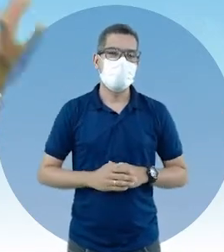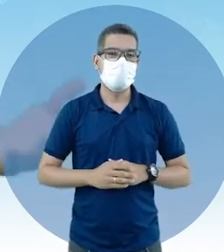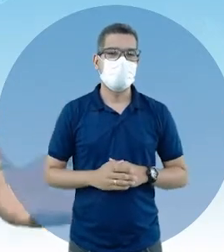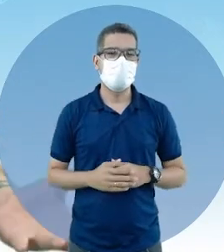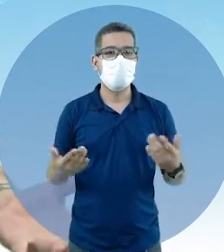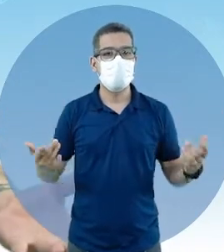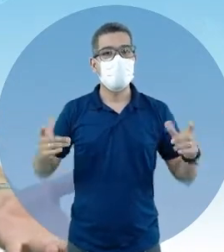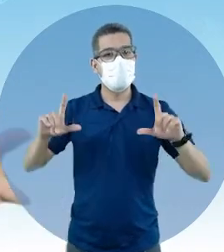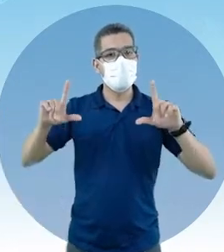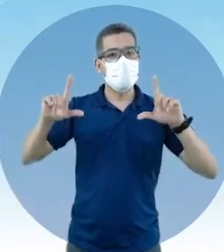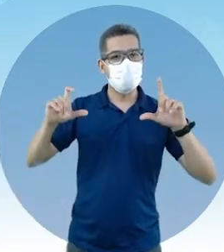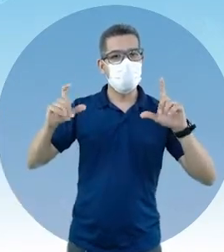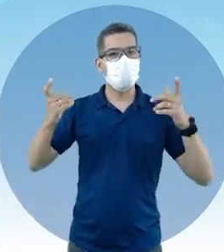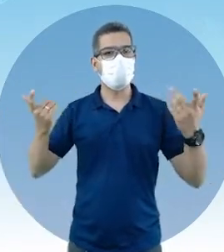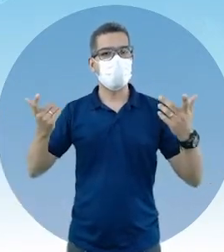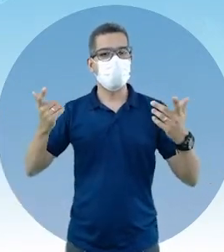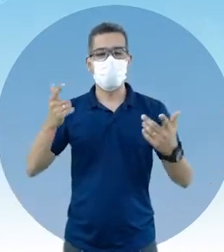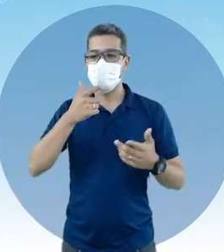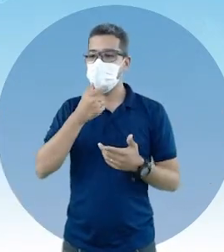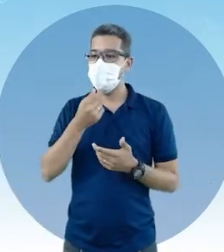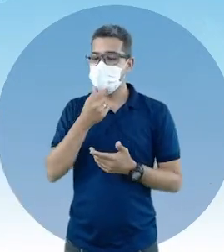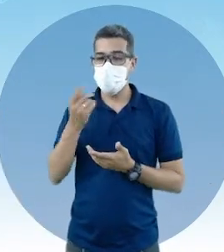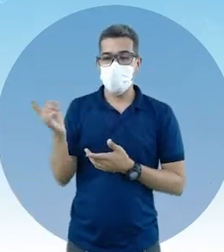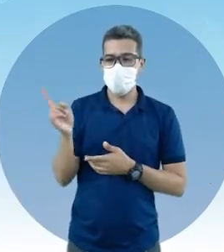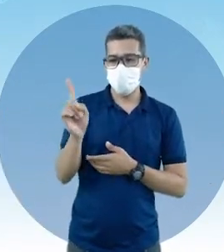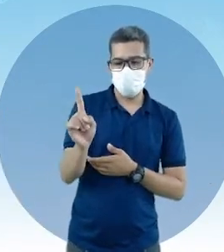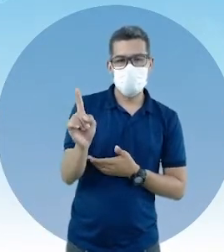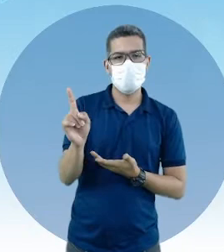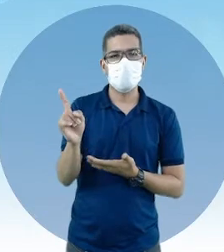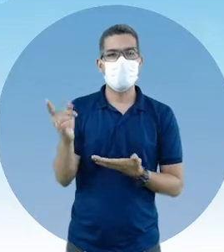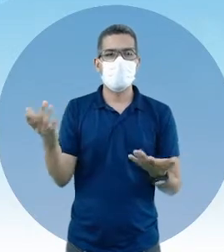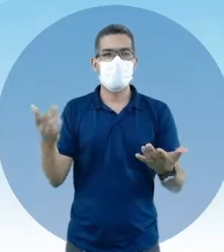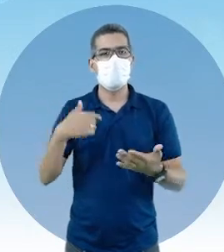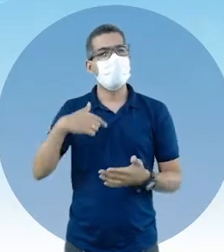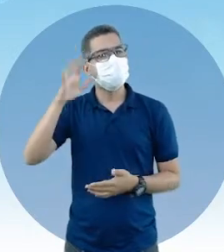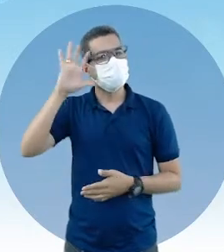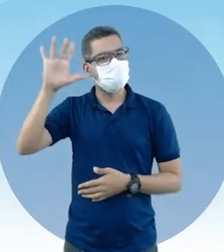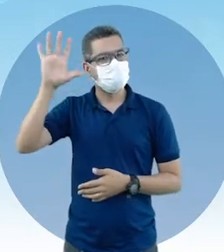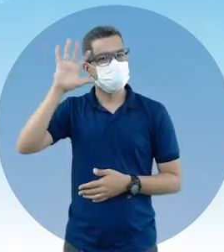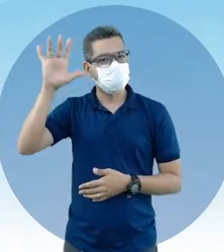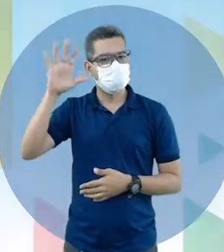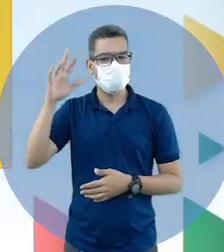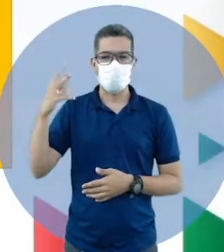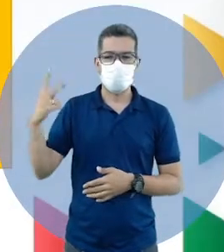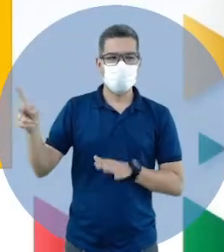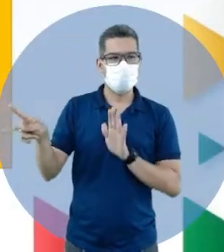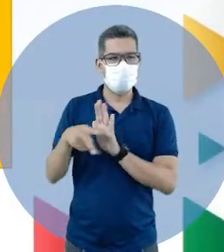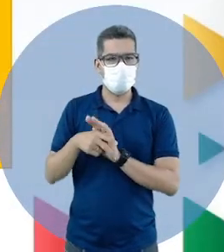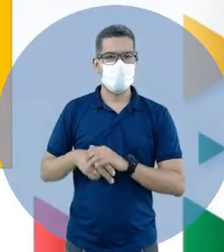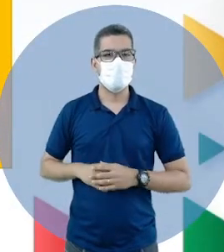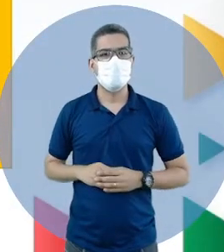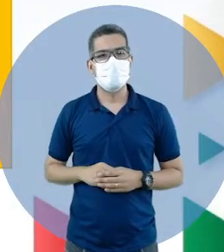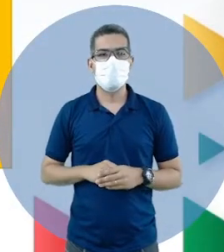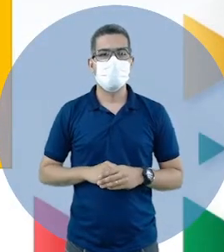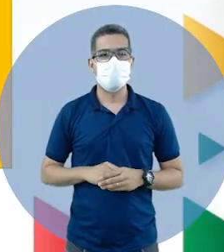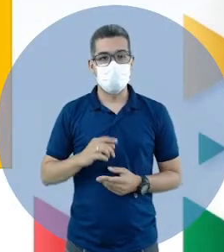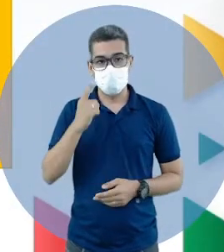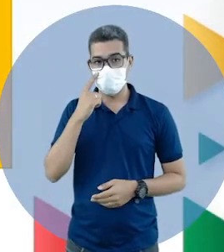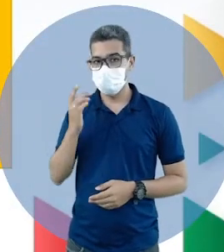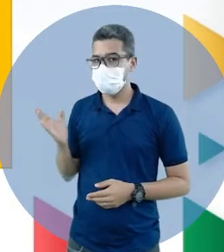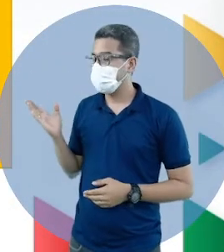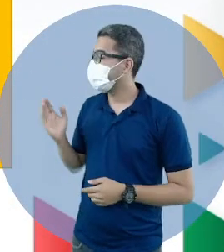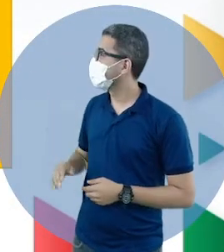uma fotografia do nosso homenageado de hoje, trago uma reflexão dele. Acompanhe comigo na